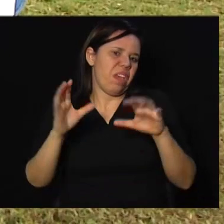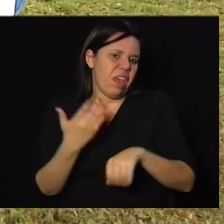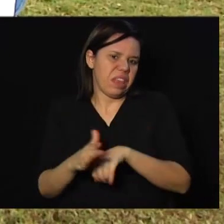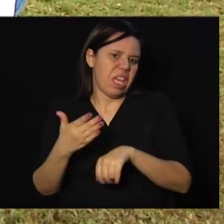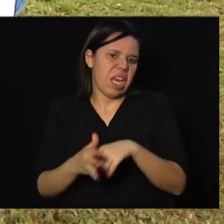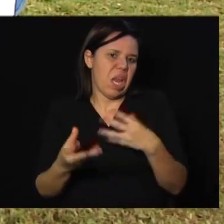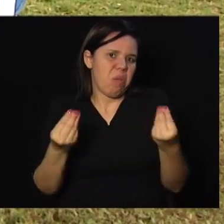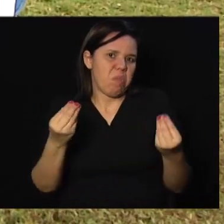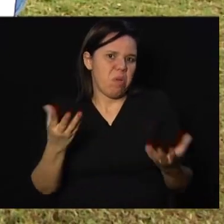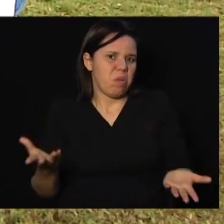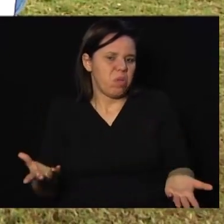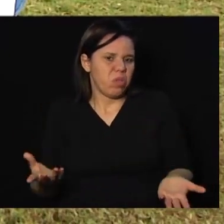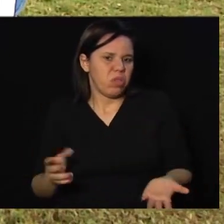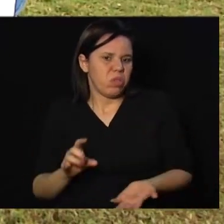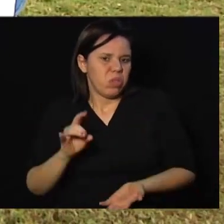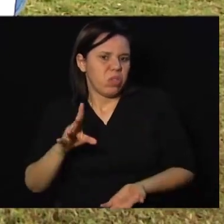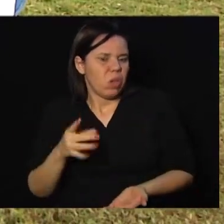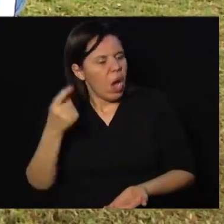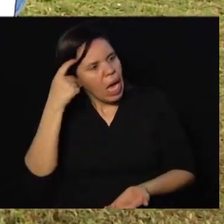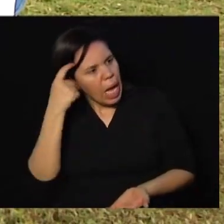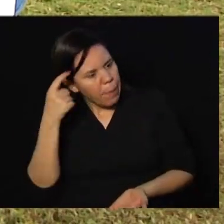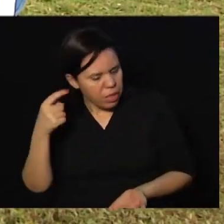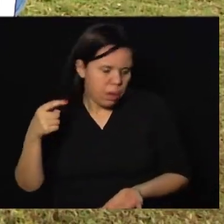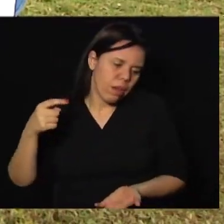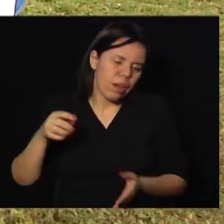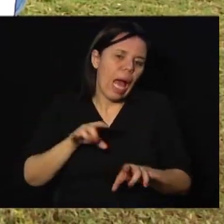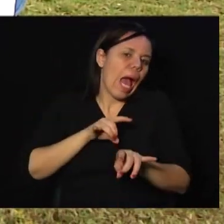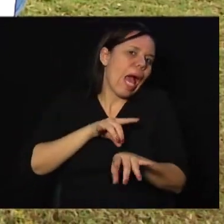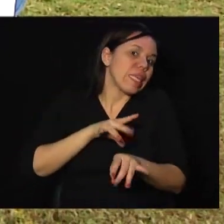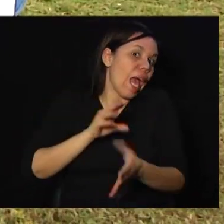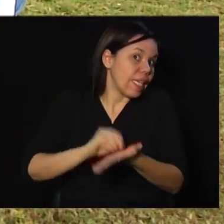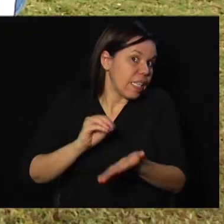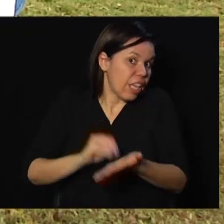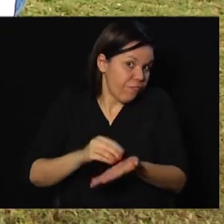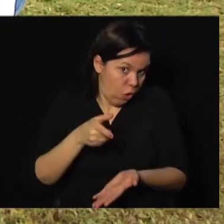muito cabeceios, não tem, né, Parte técnica está em falta?